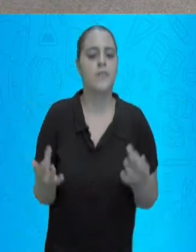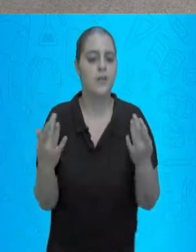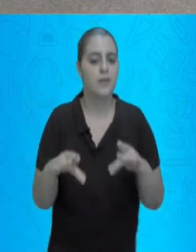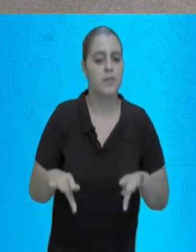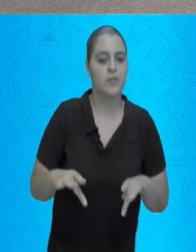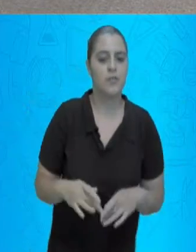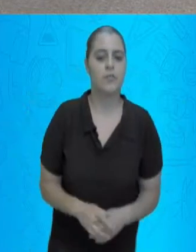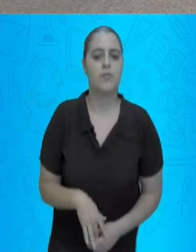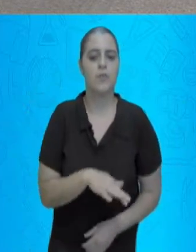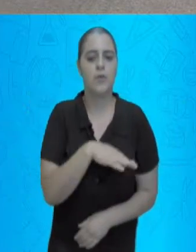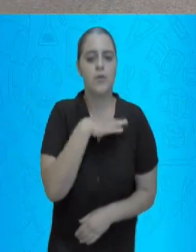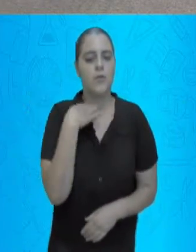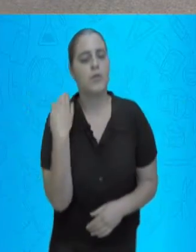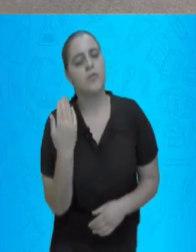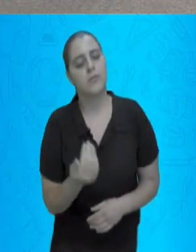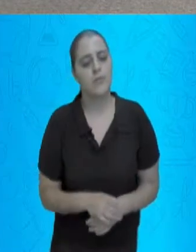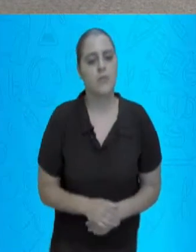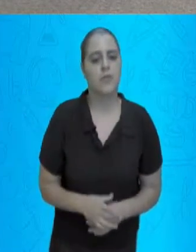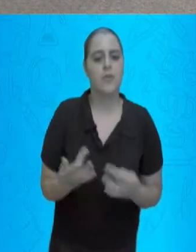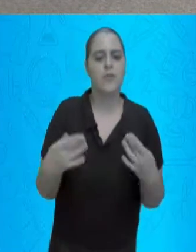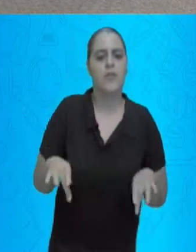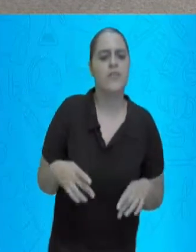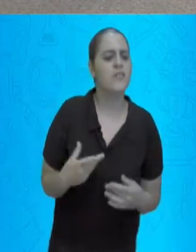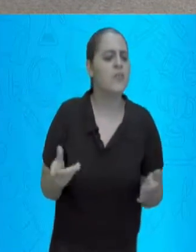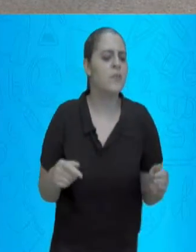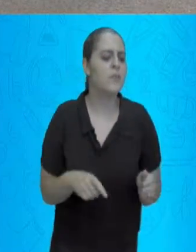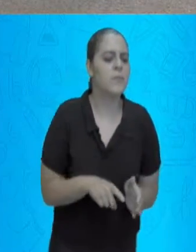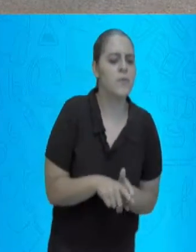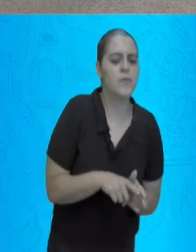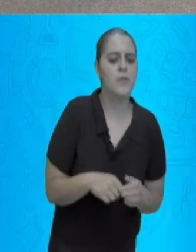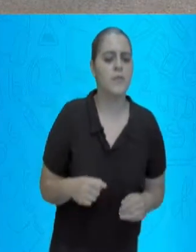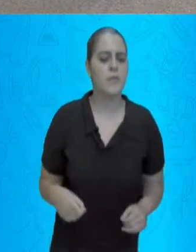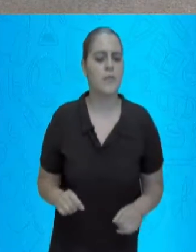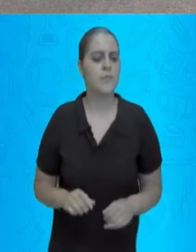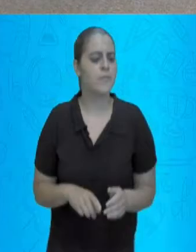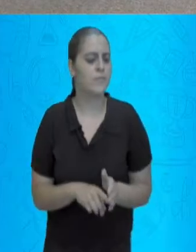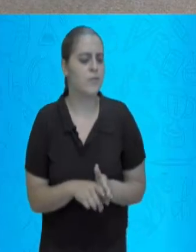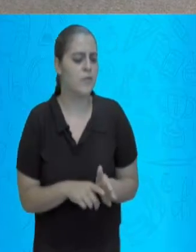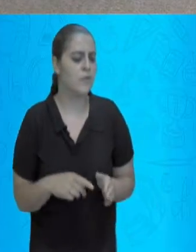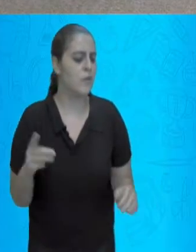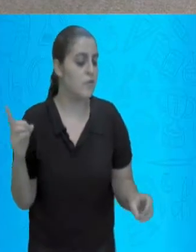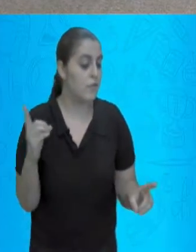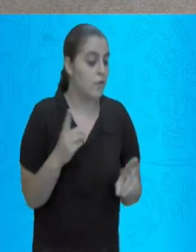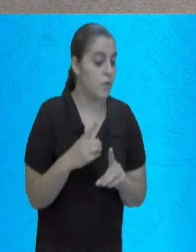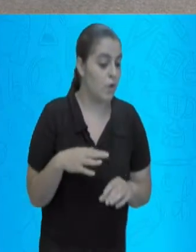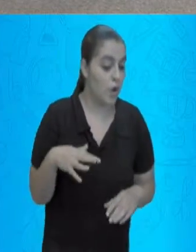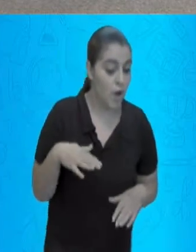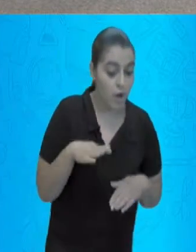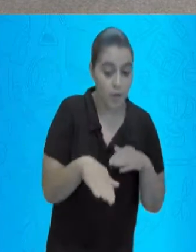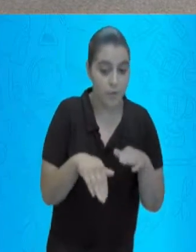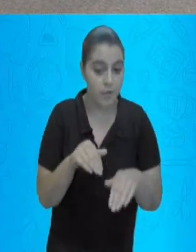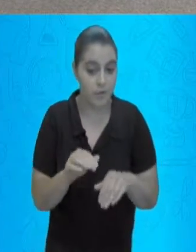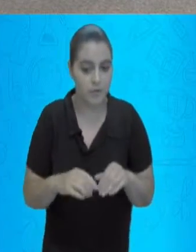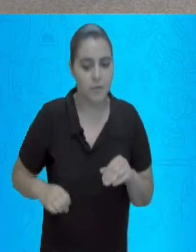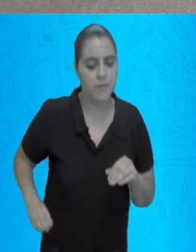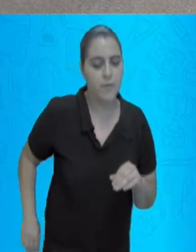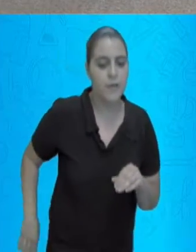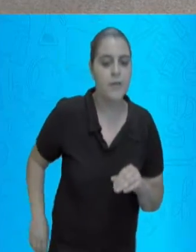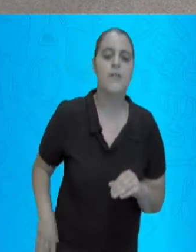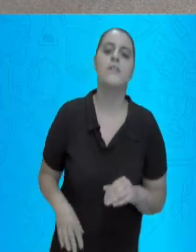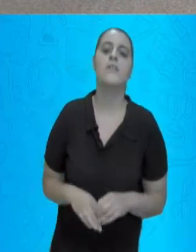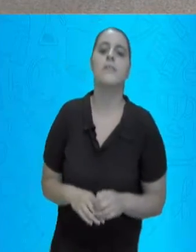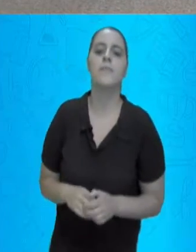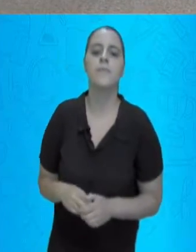considerados restos ou vestígios. O que são vestígios? Sinais, uma pegada, fezes também